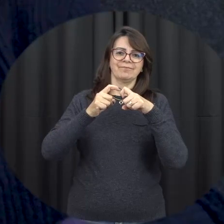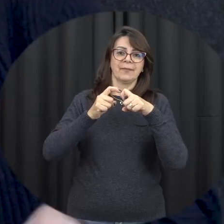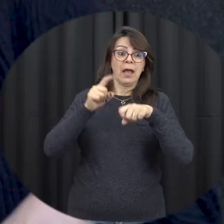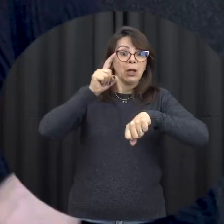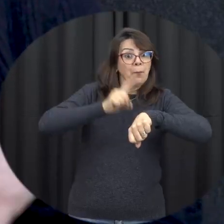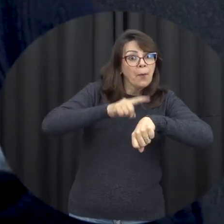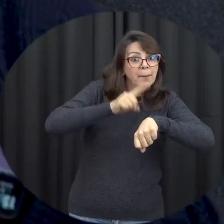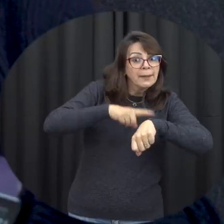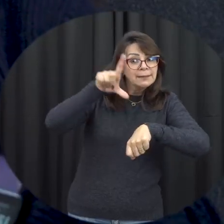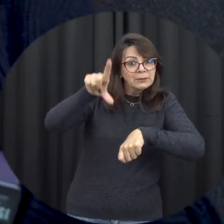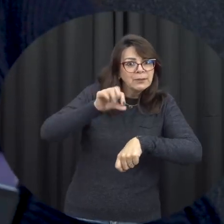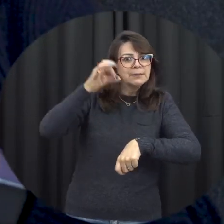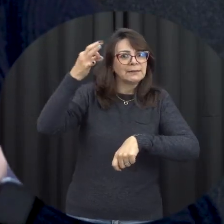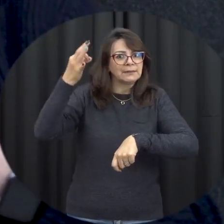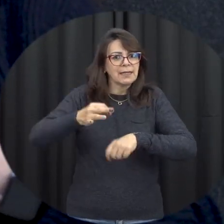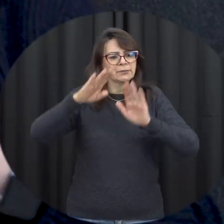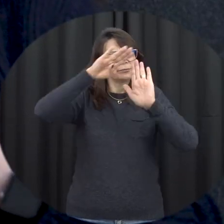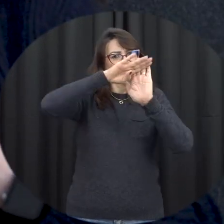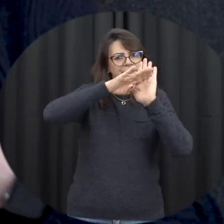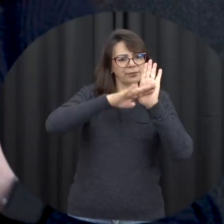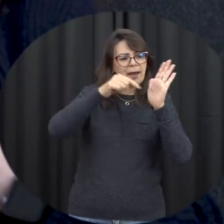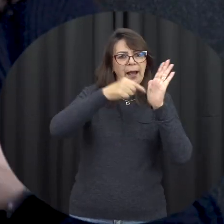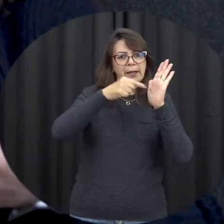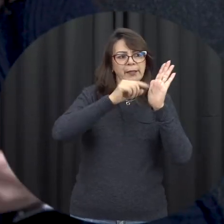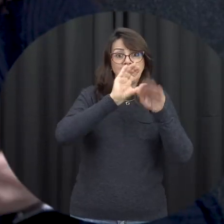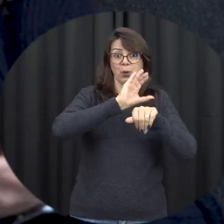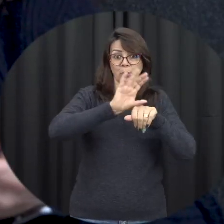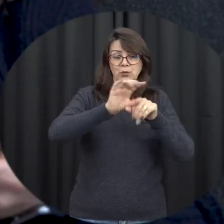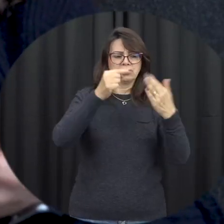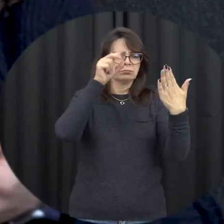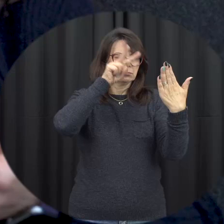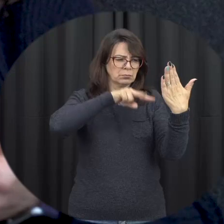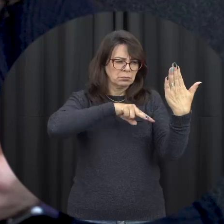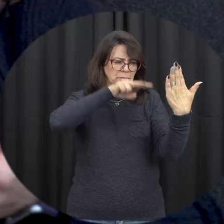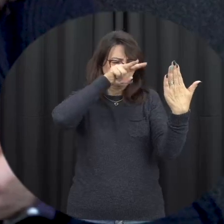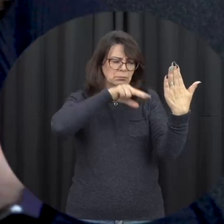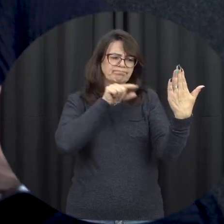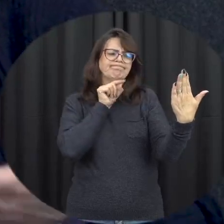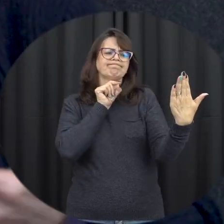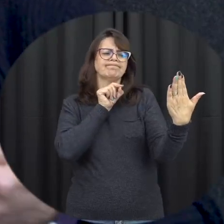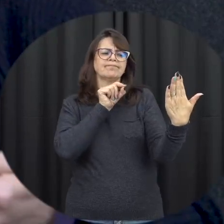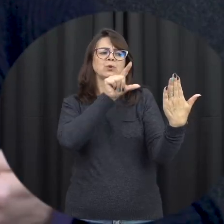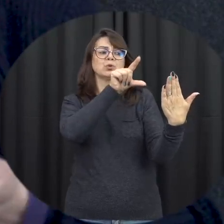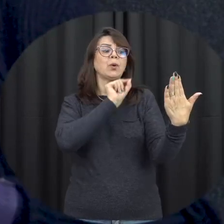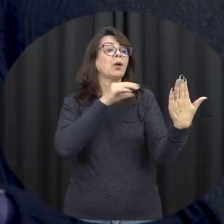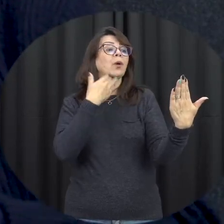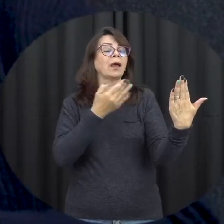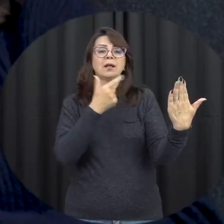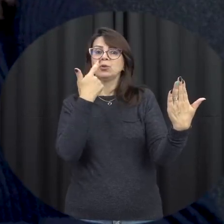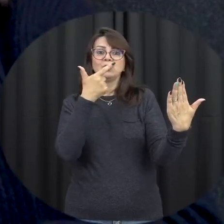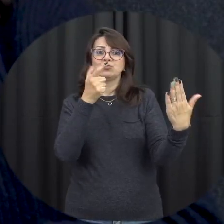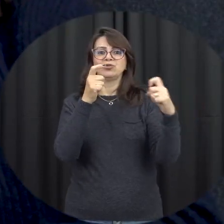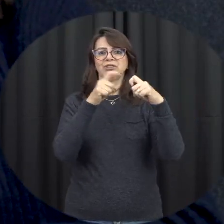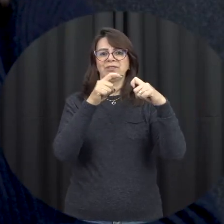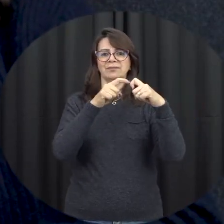medicina. Na hora de escolher na lista de curso que tinha a universidade, aquela que eu podia escolher, né?